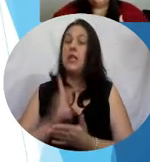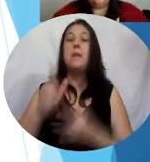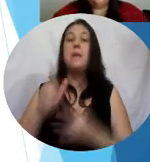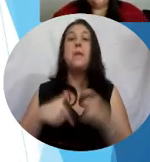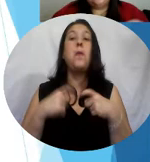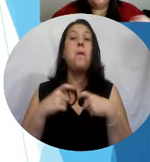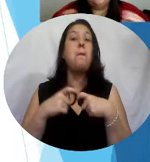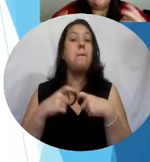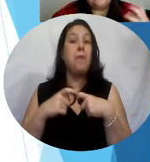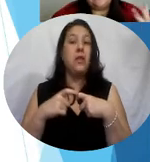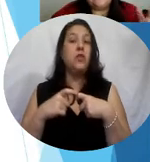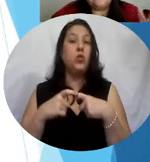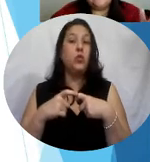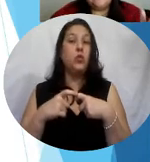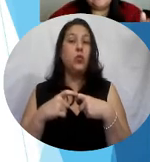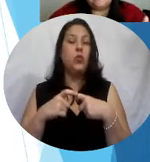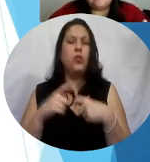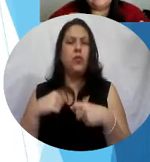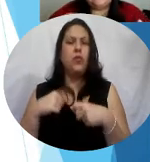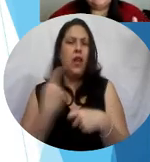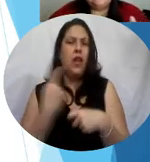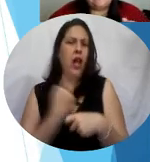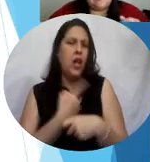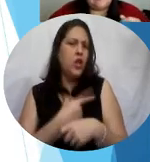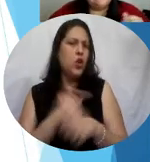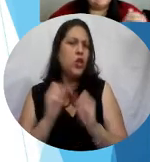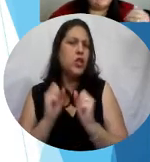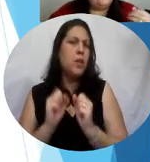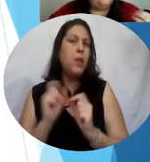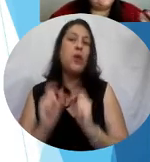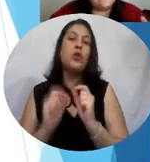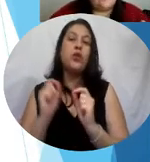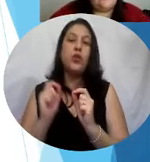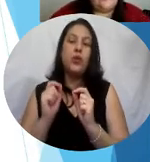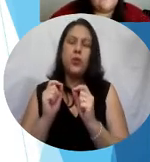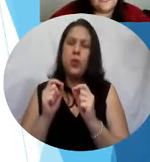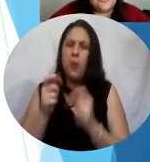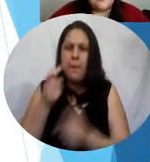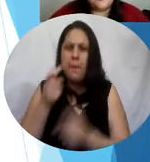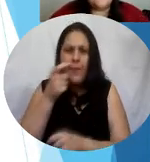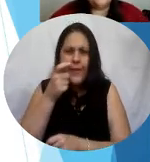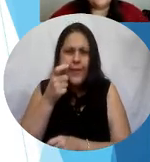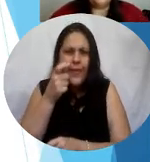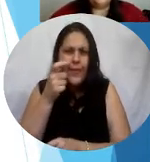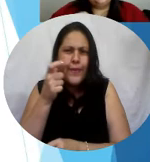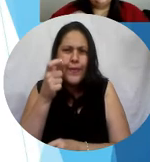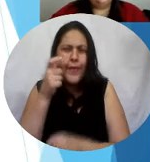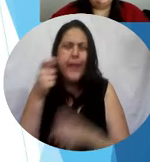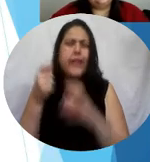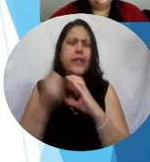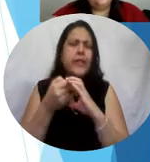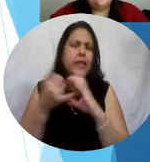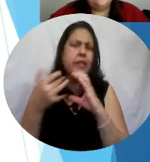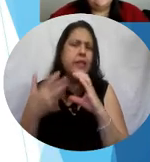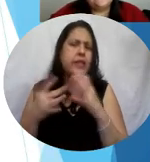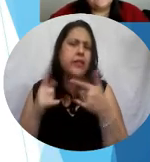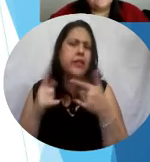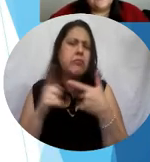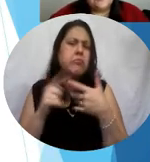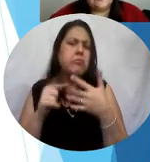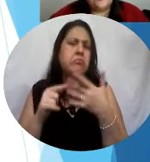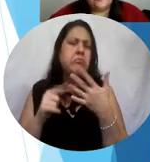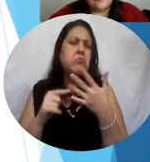nós podemos identificar esses sinais, conversar com a família, direcionar essa família